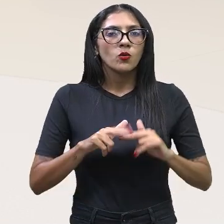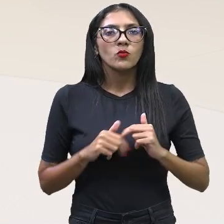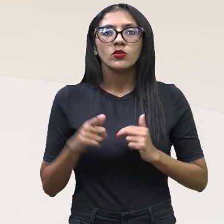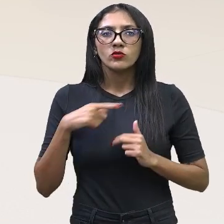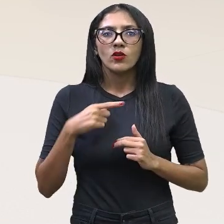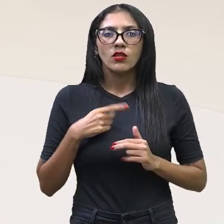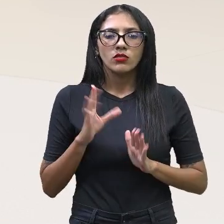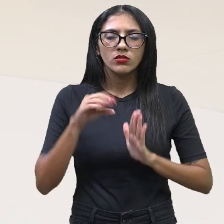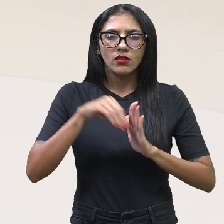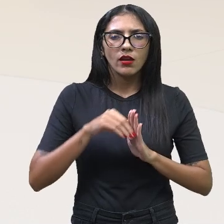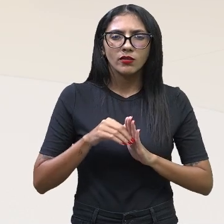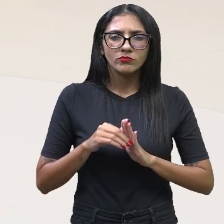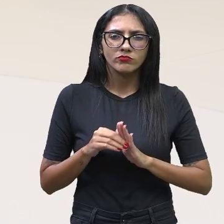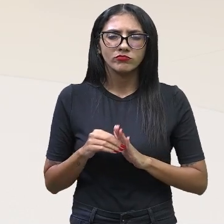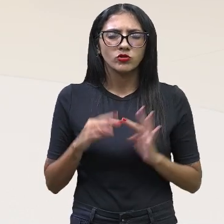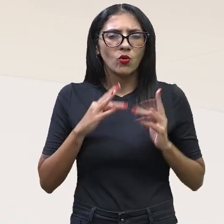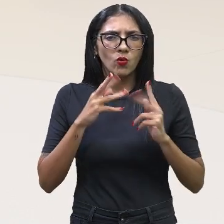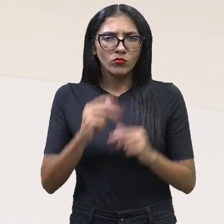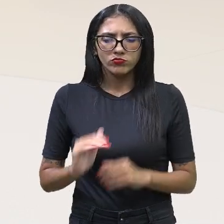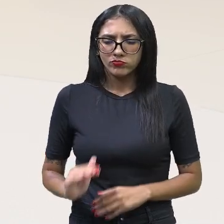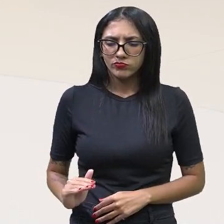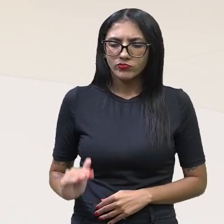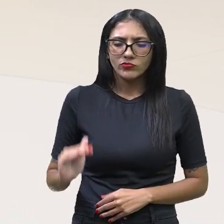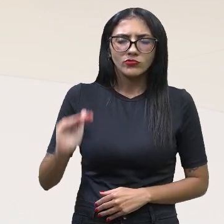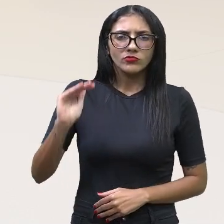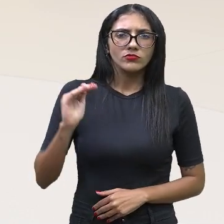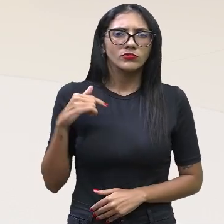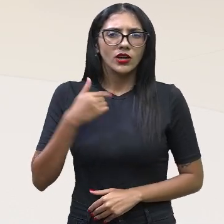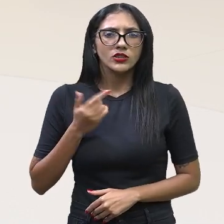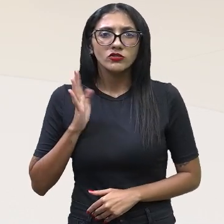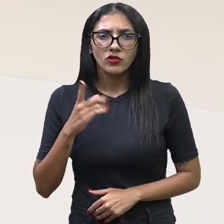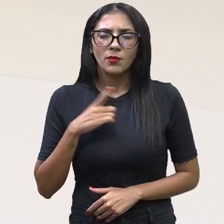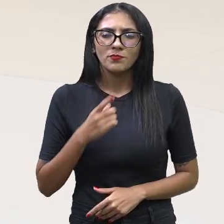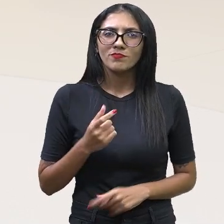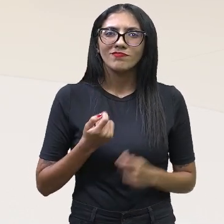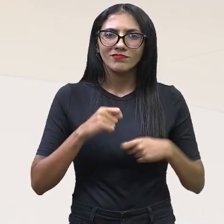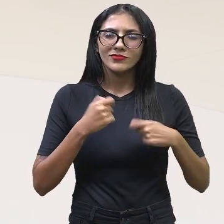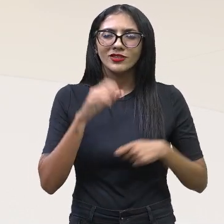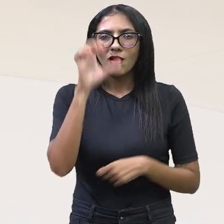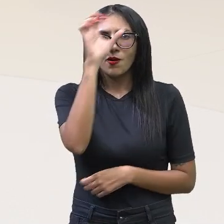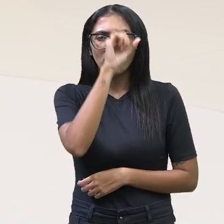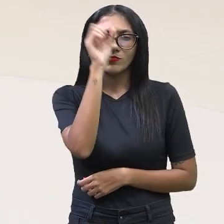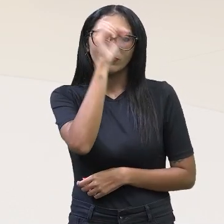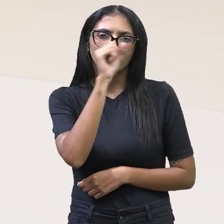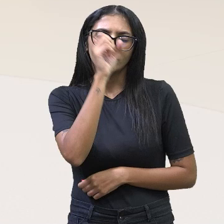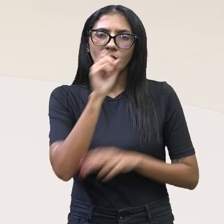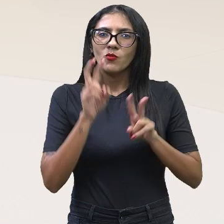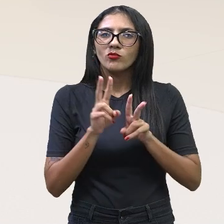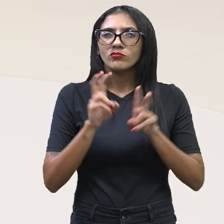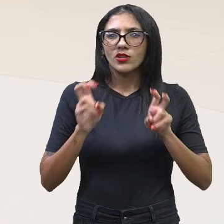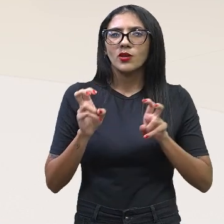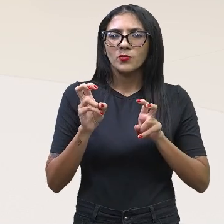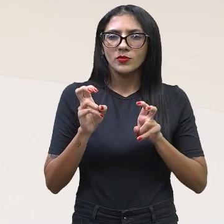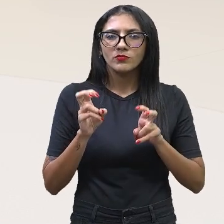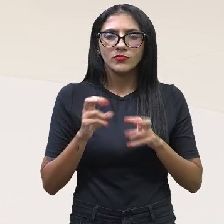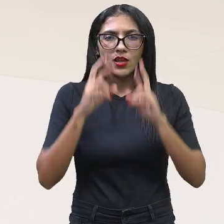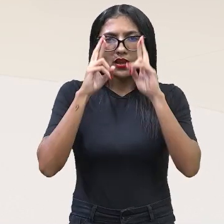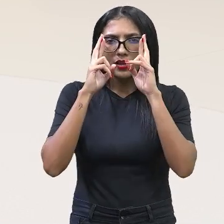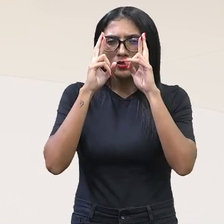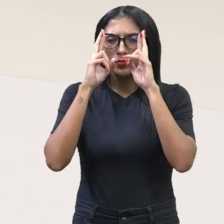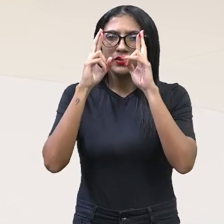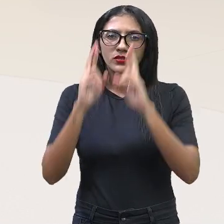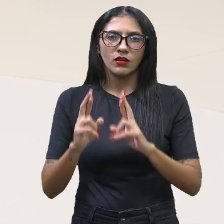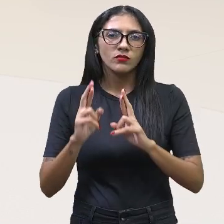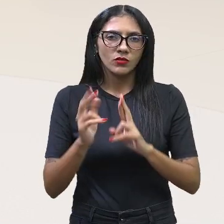aula, desde pequenininho, que nós já deveríamos aprender sobre o outro, o respeito ao